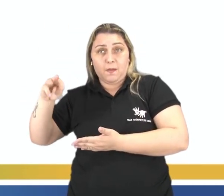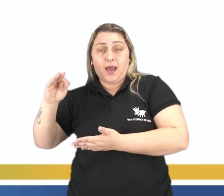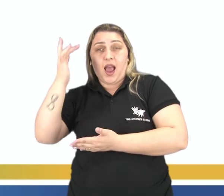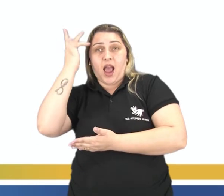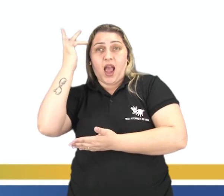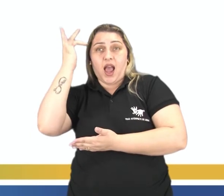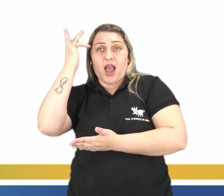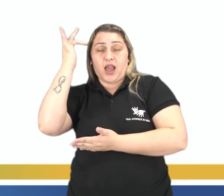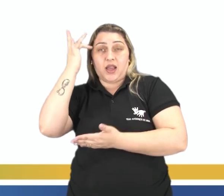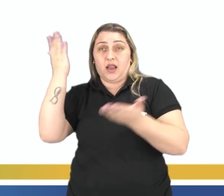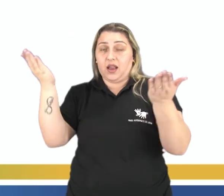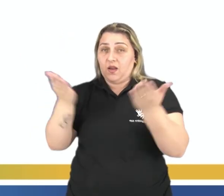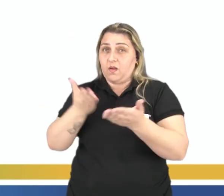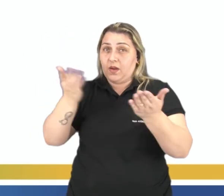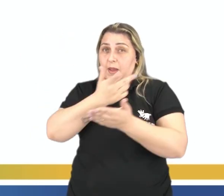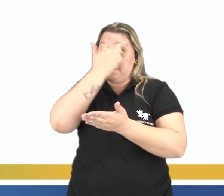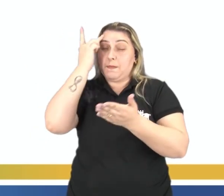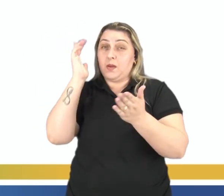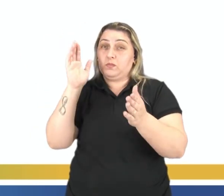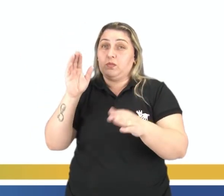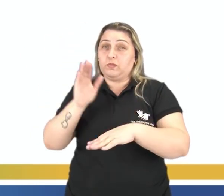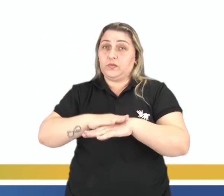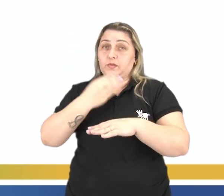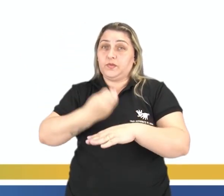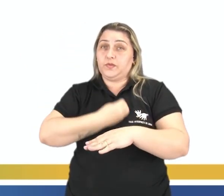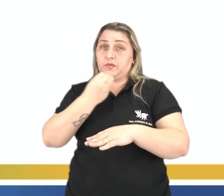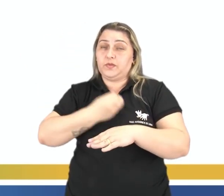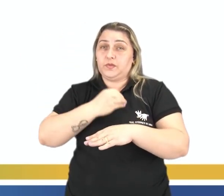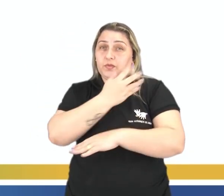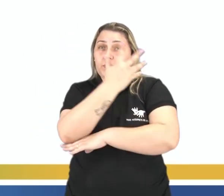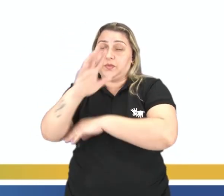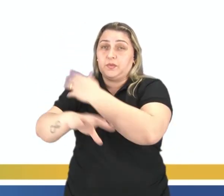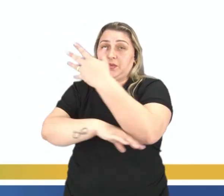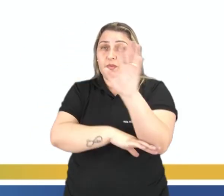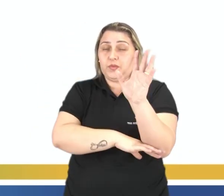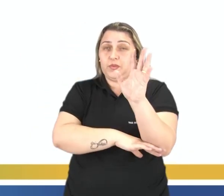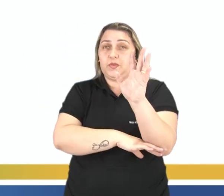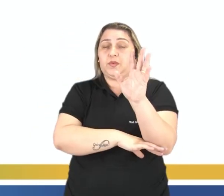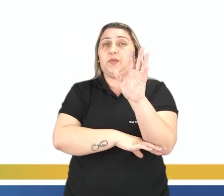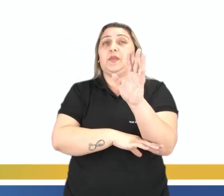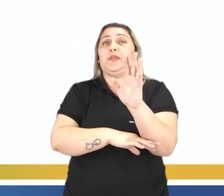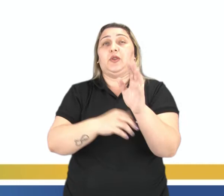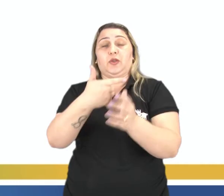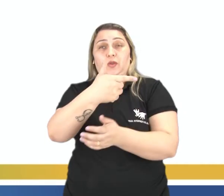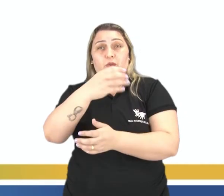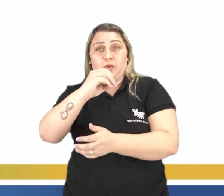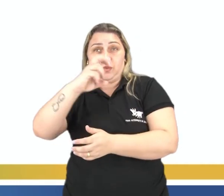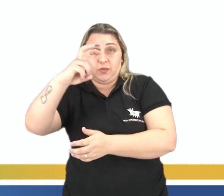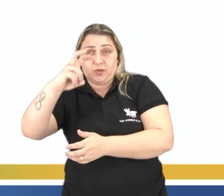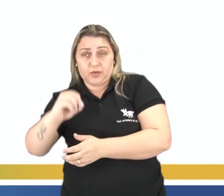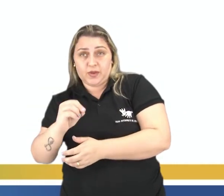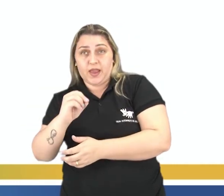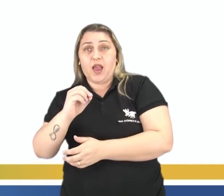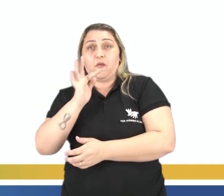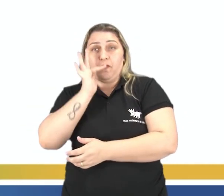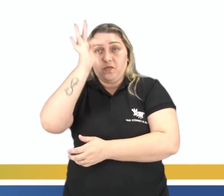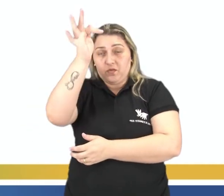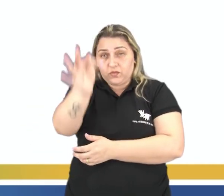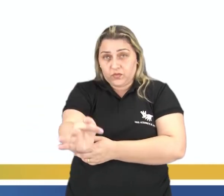que a armadilha agora é gente demais vivendo num meio ambiente degradado demais. Em 2050,